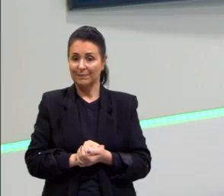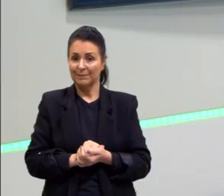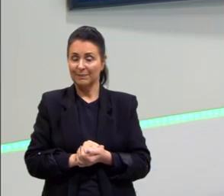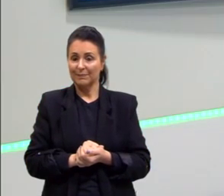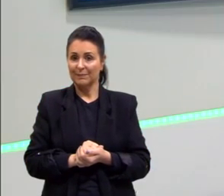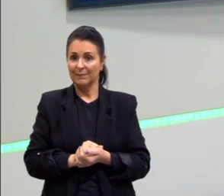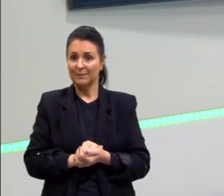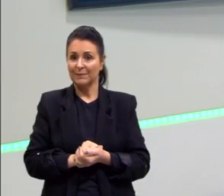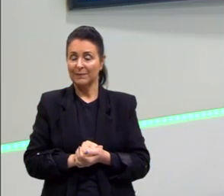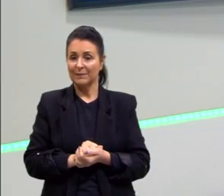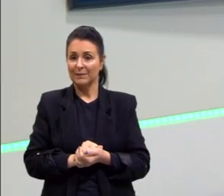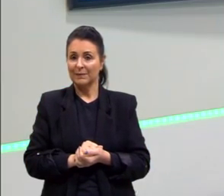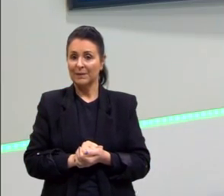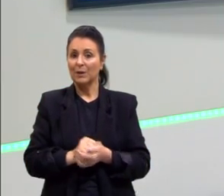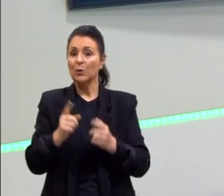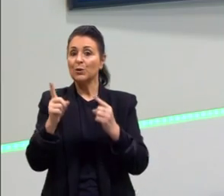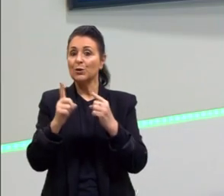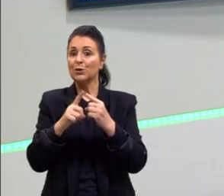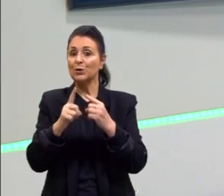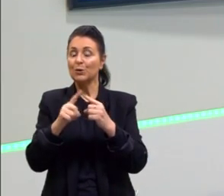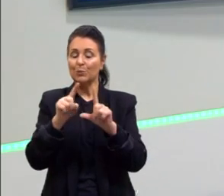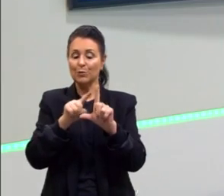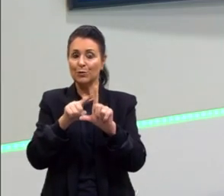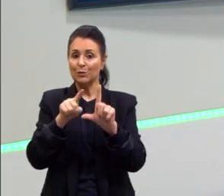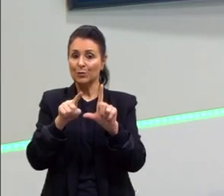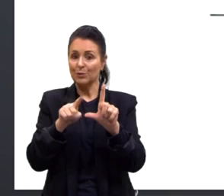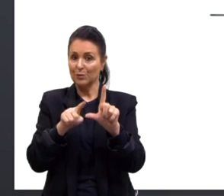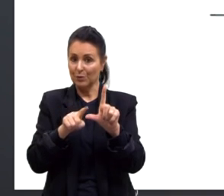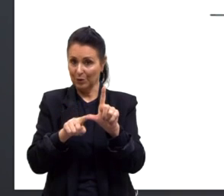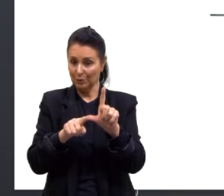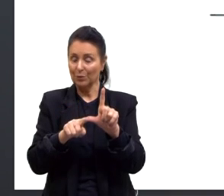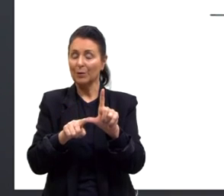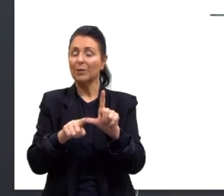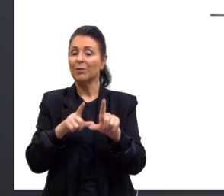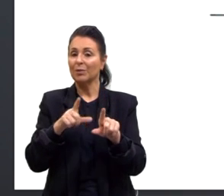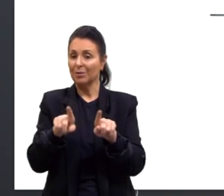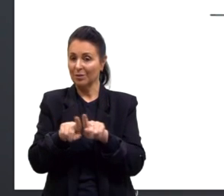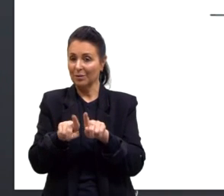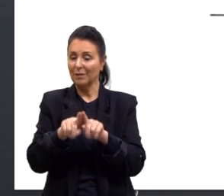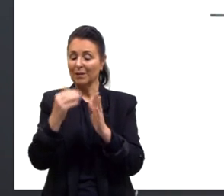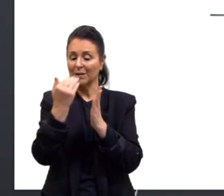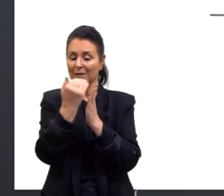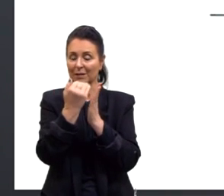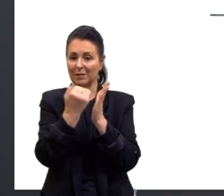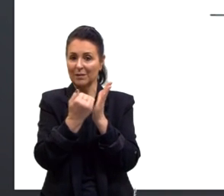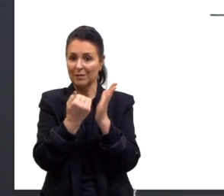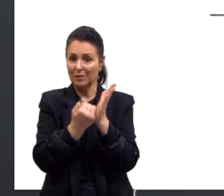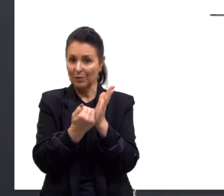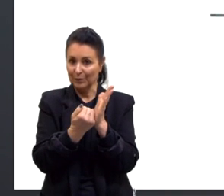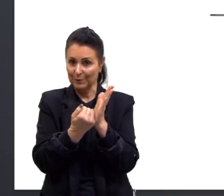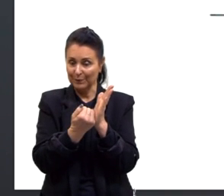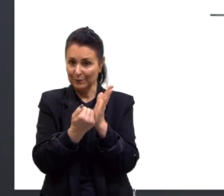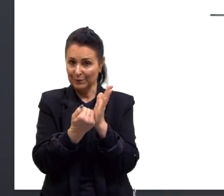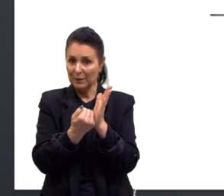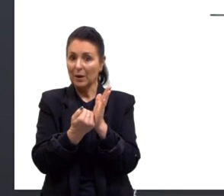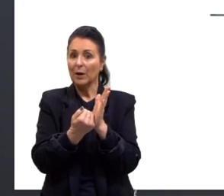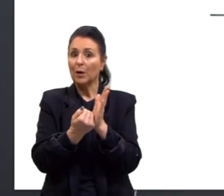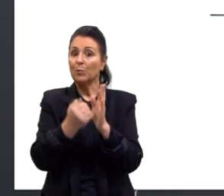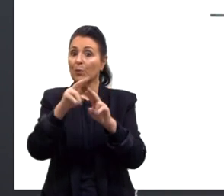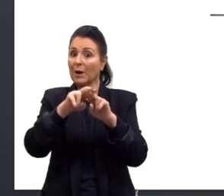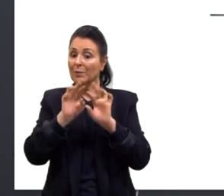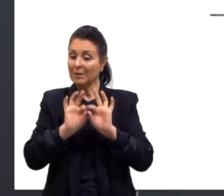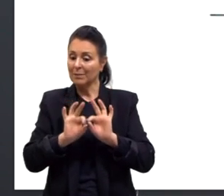e aqui trouxe para vocês os tipos de ângulos então eles também recebem uma classificação de acordo com a linha